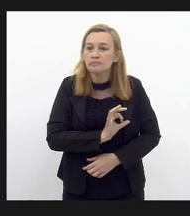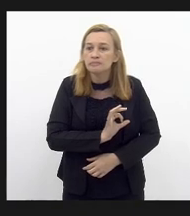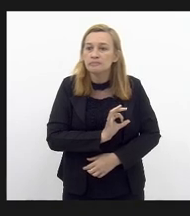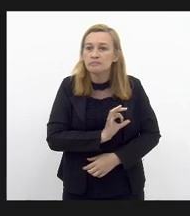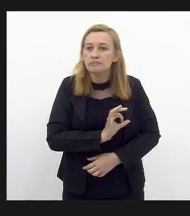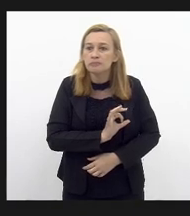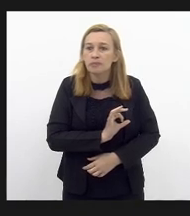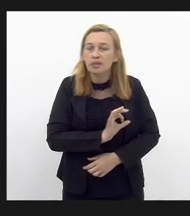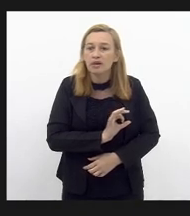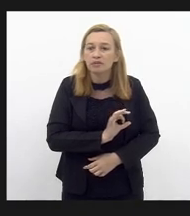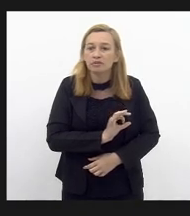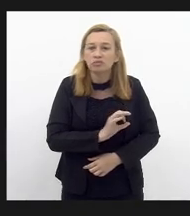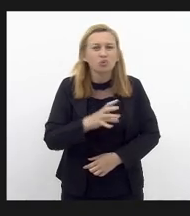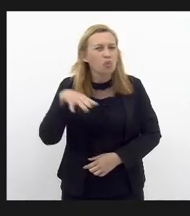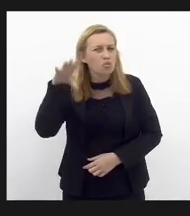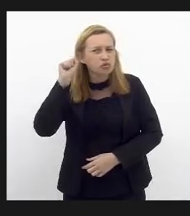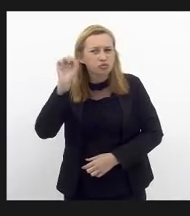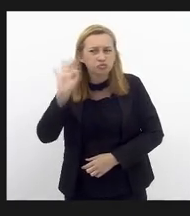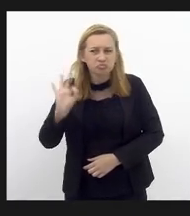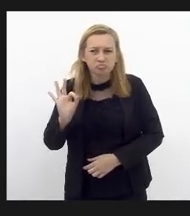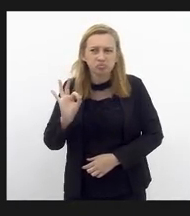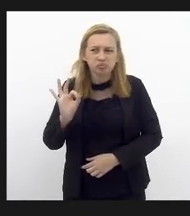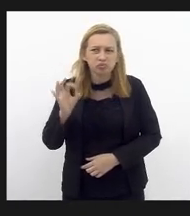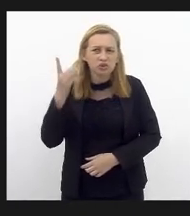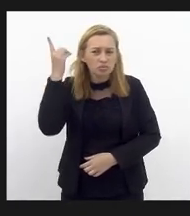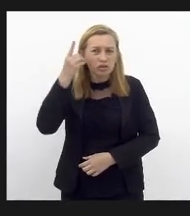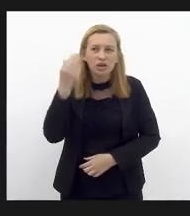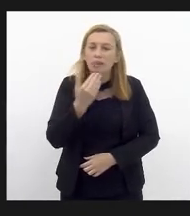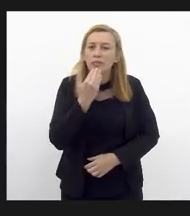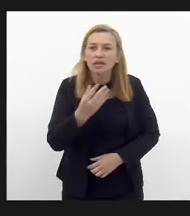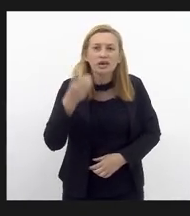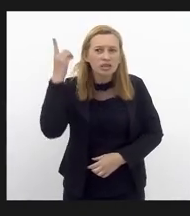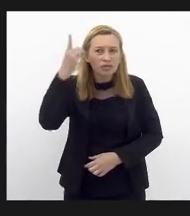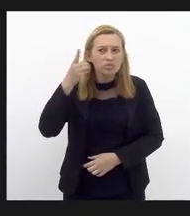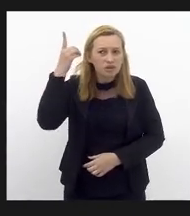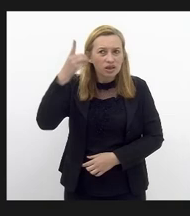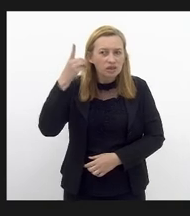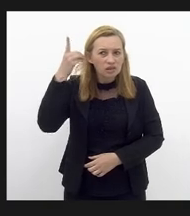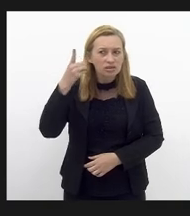Está sem som, deputada. Pedi à deputada para...